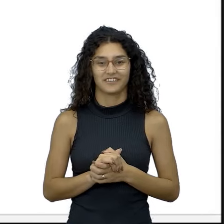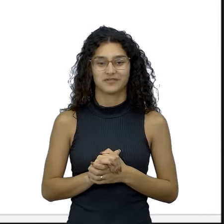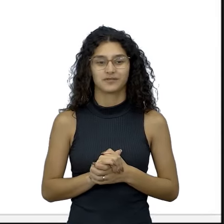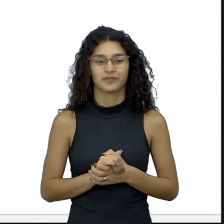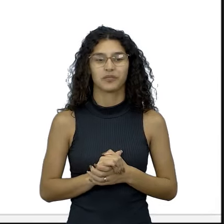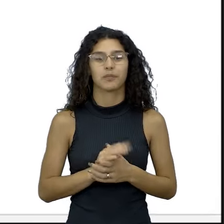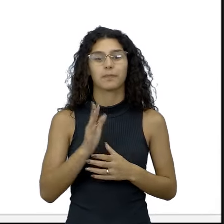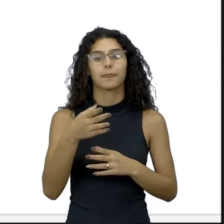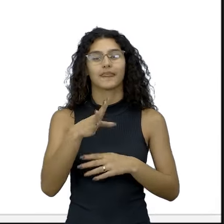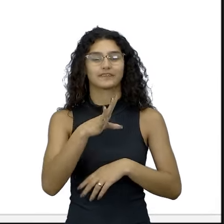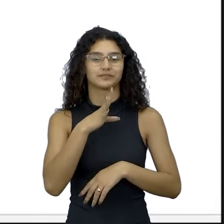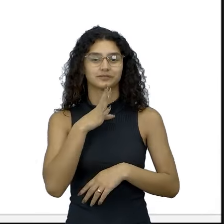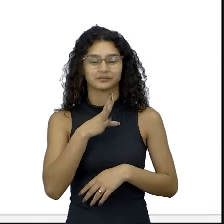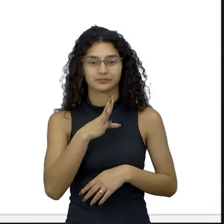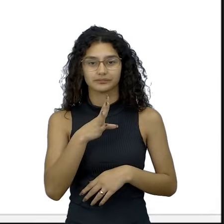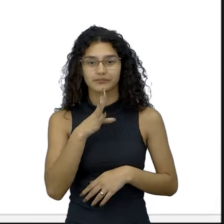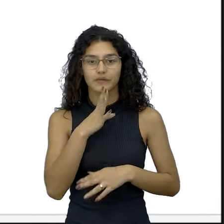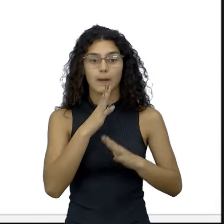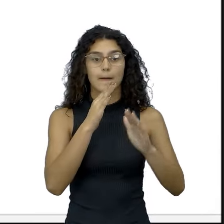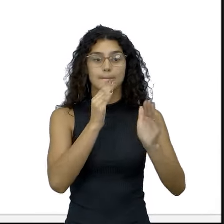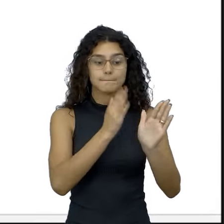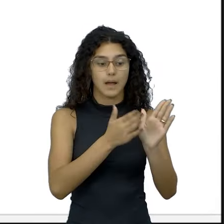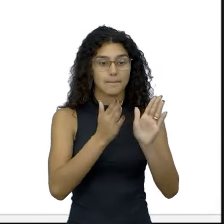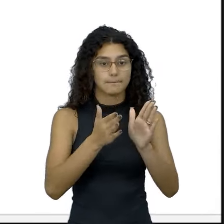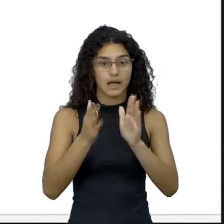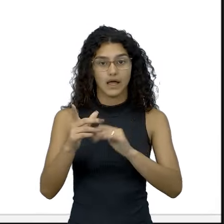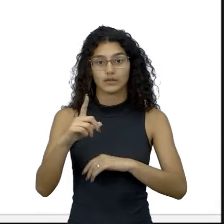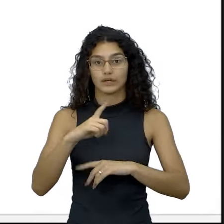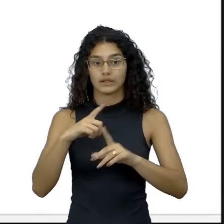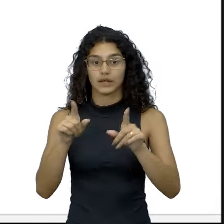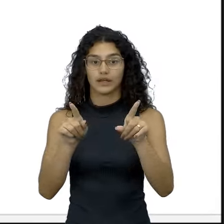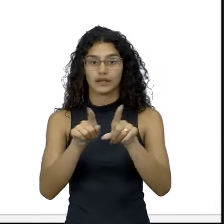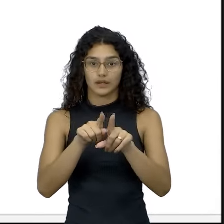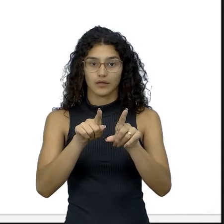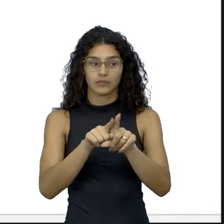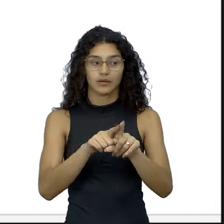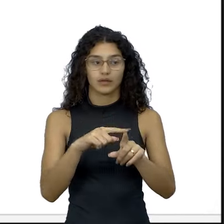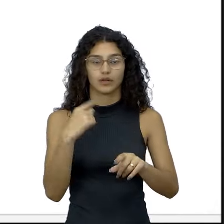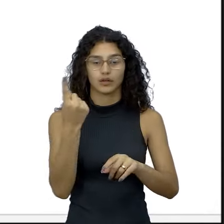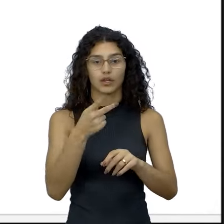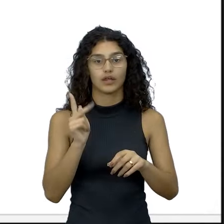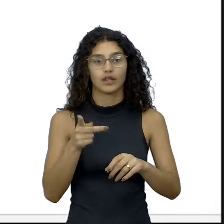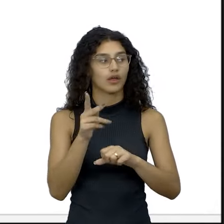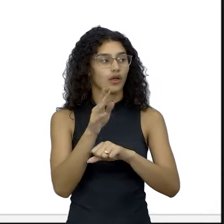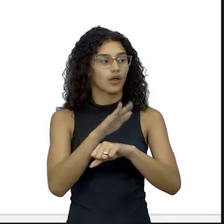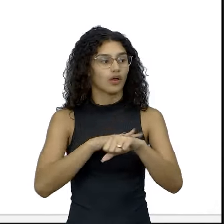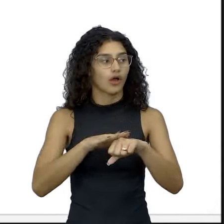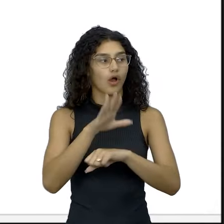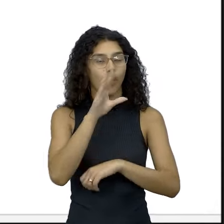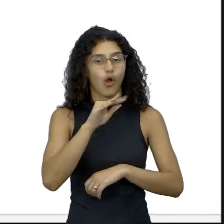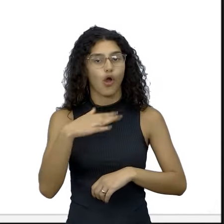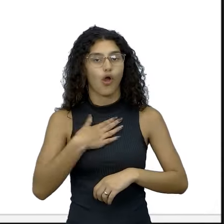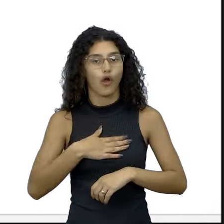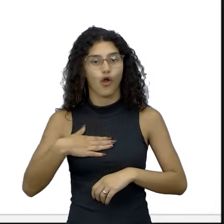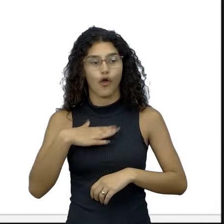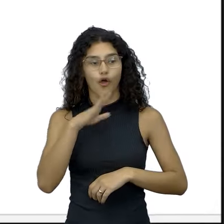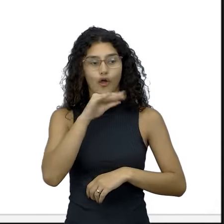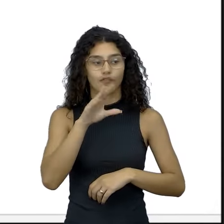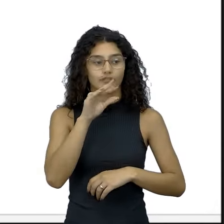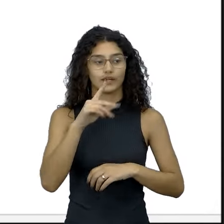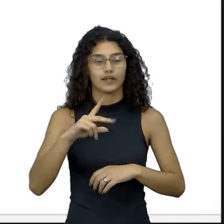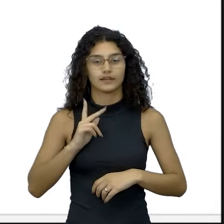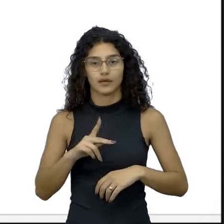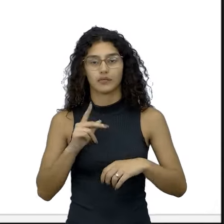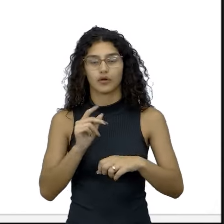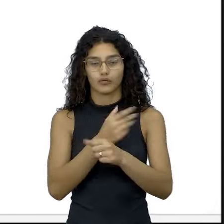Vamos, então, conhecer, né, passo a passo aí, o panorama que eu sempre gosto de falar para vocês, de todas as nossas